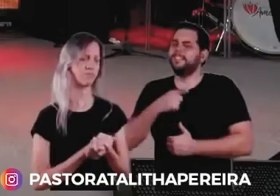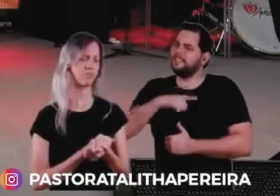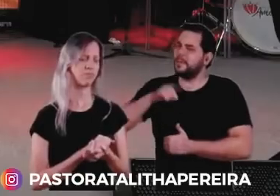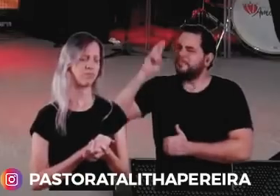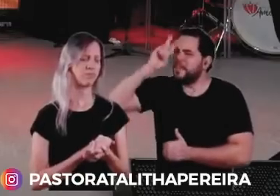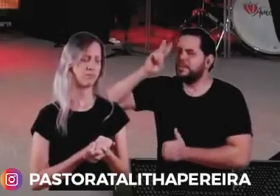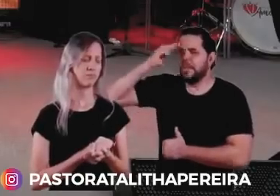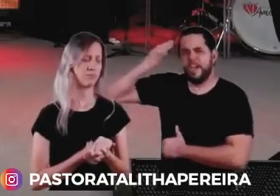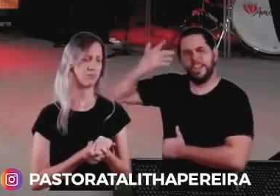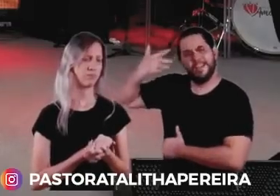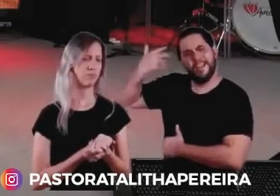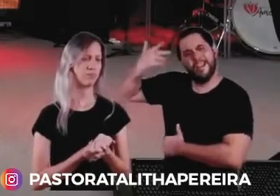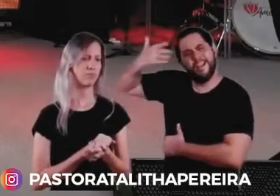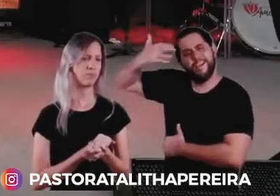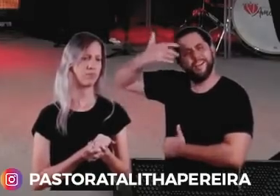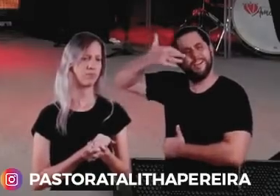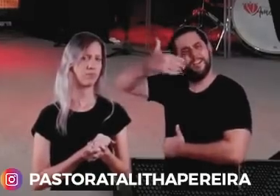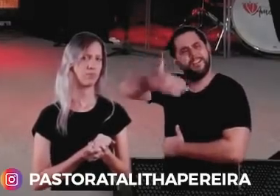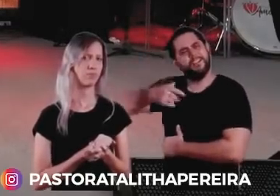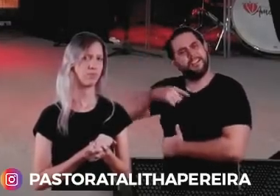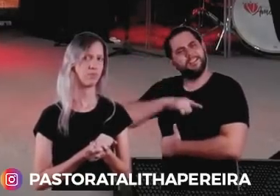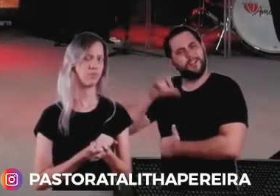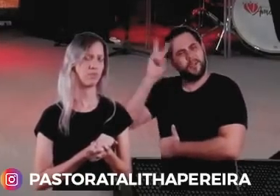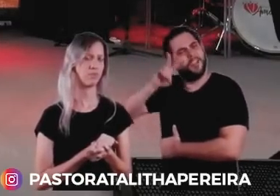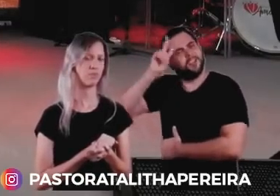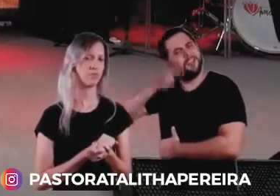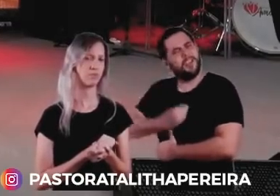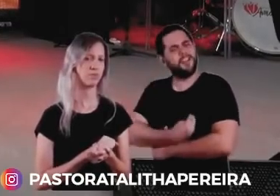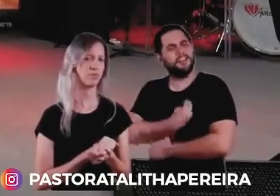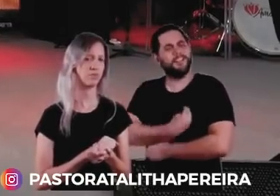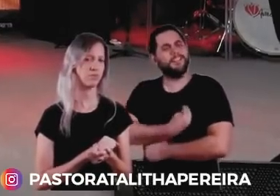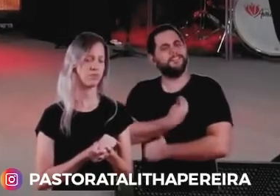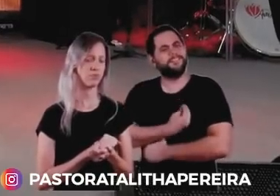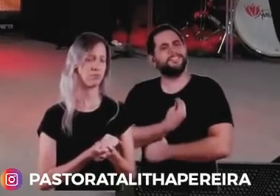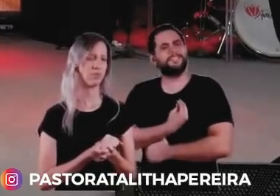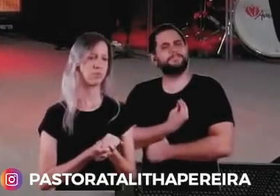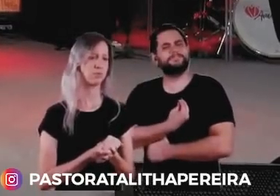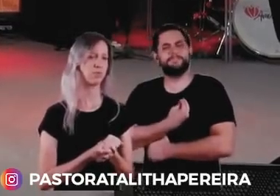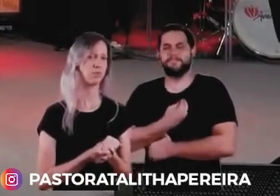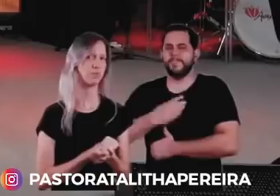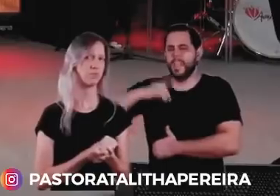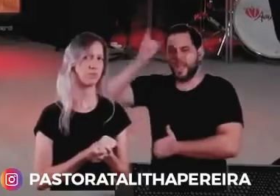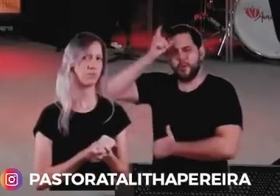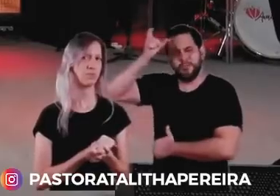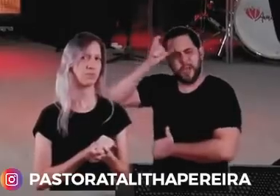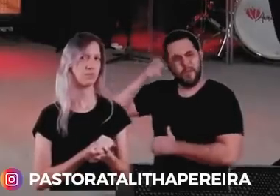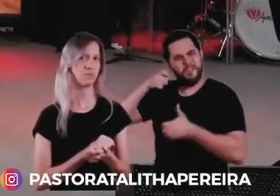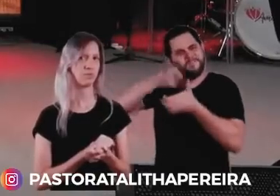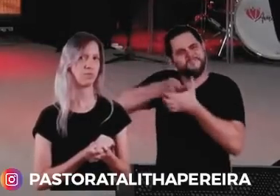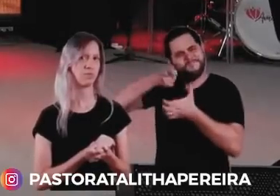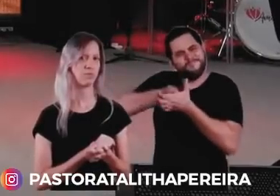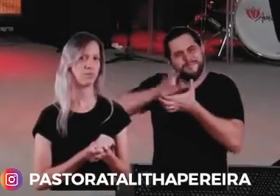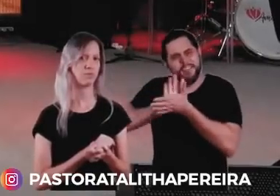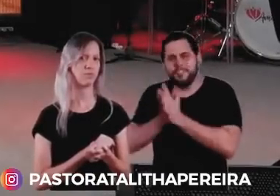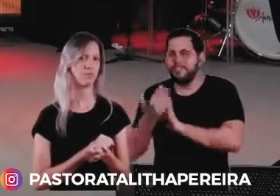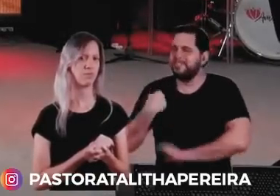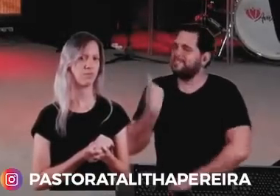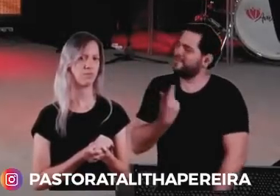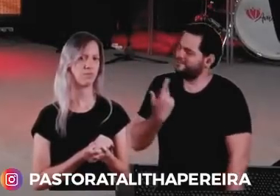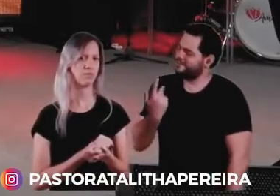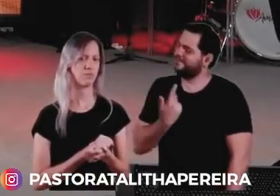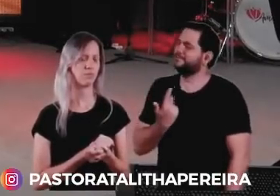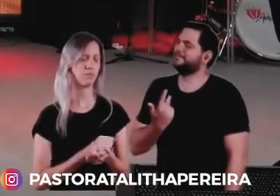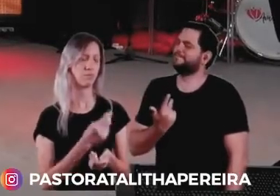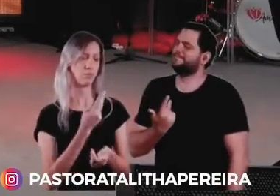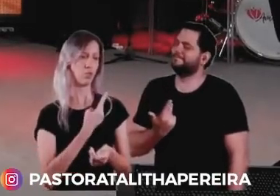história. Nós temos uma história. E o diabo quer destruir a nossa história.